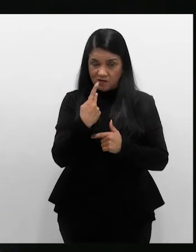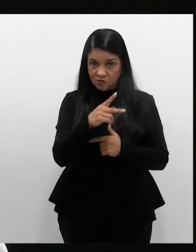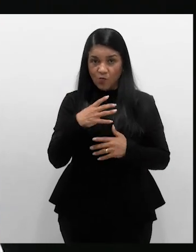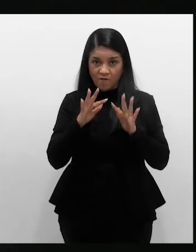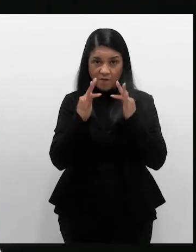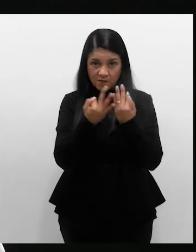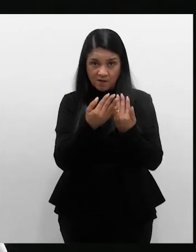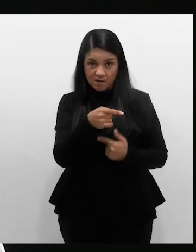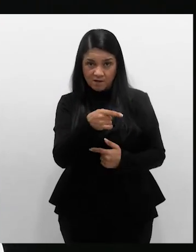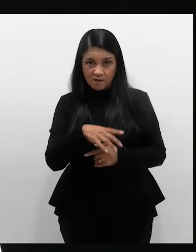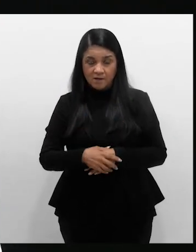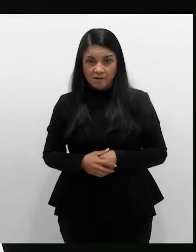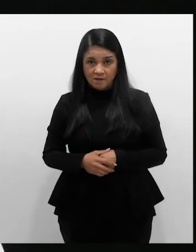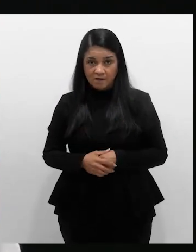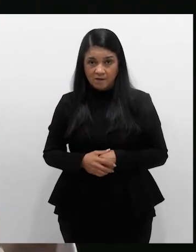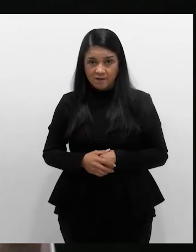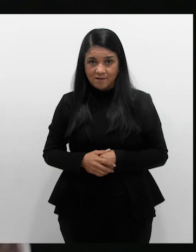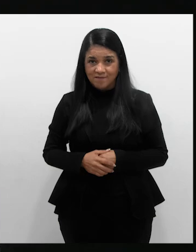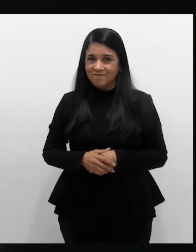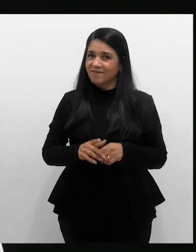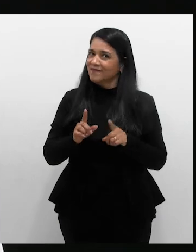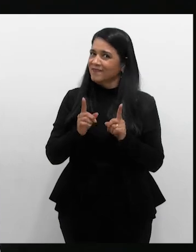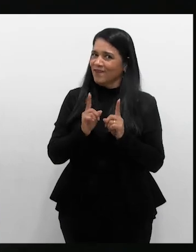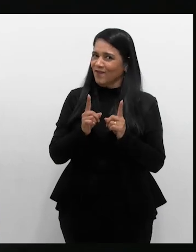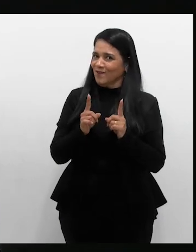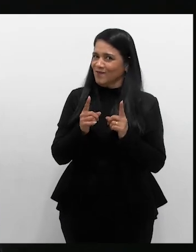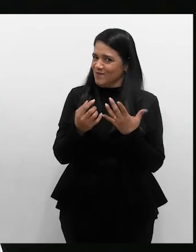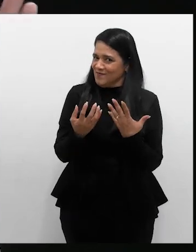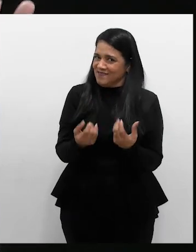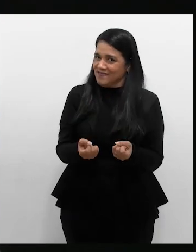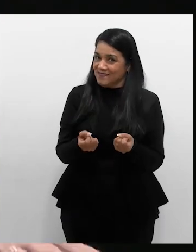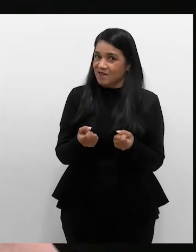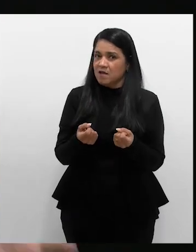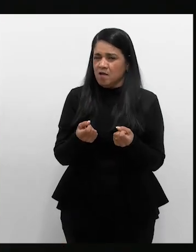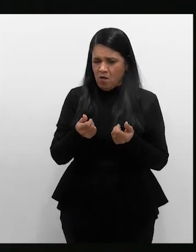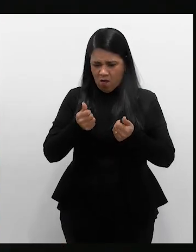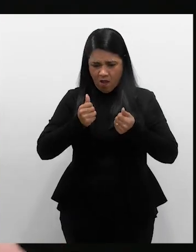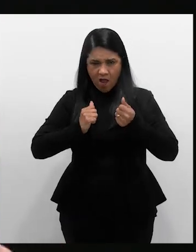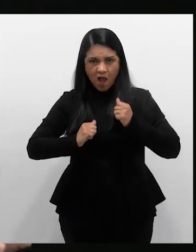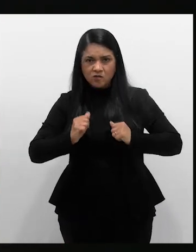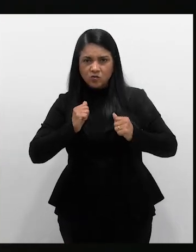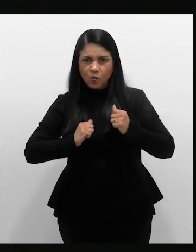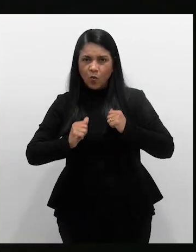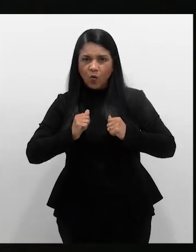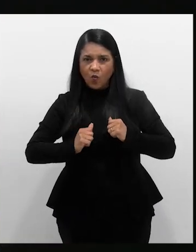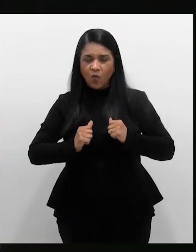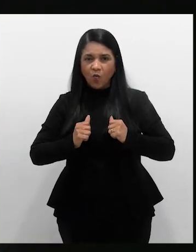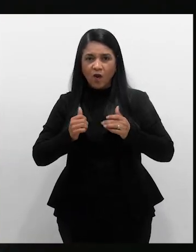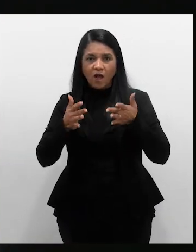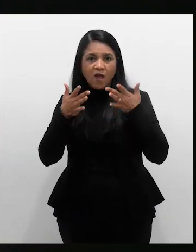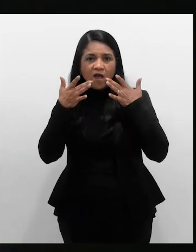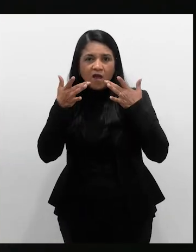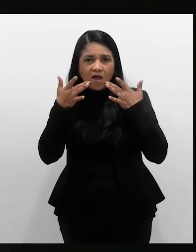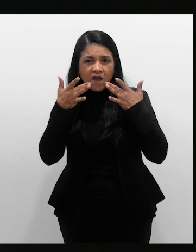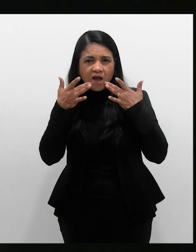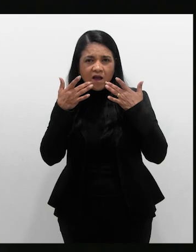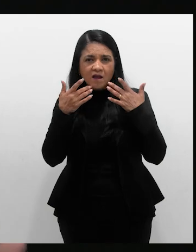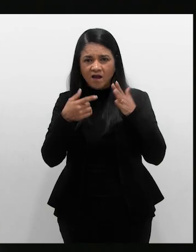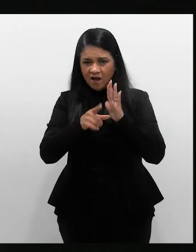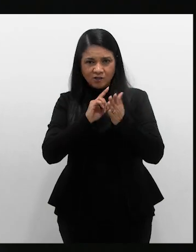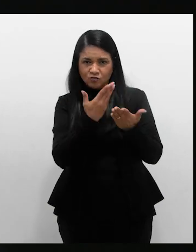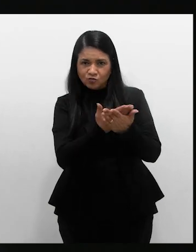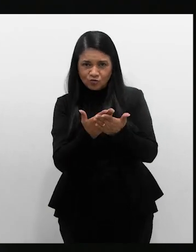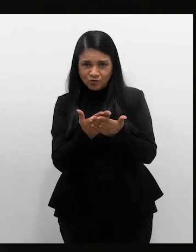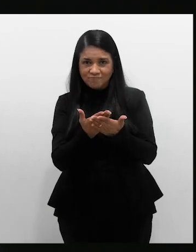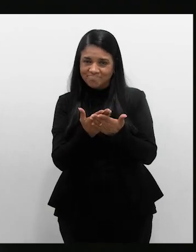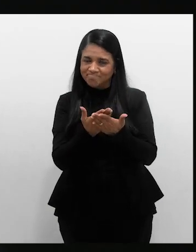faxineiro do hospital te operar? Provavelmente não. Então, por que o ator tem que ir para a cena sem estudar? Não vai